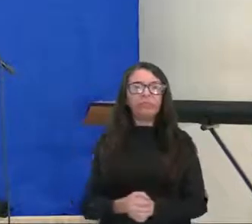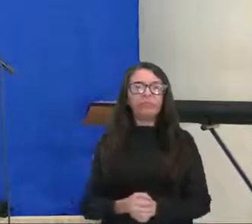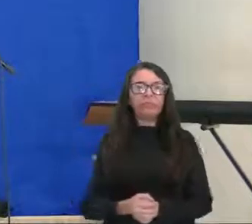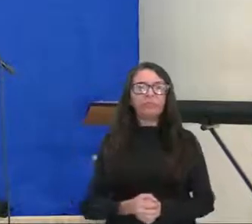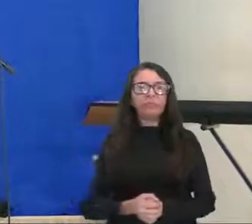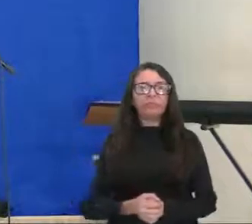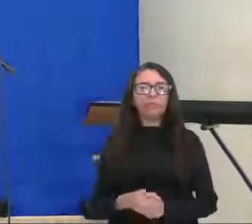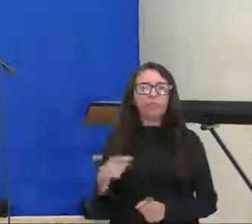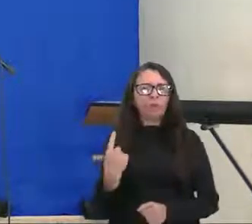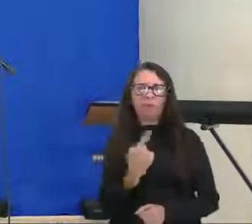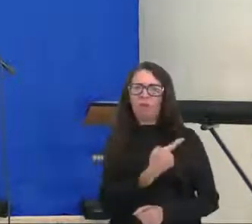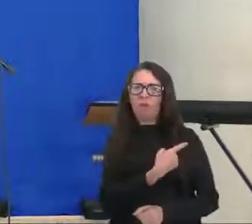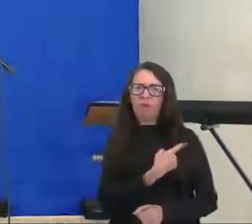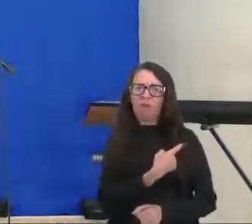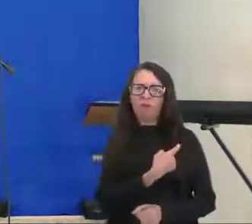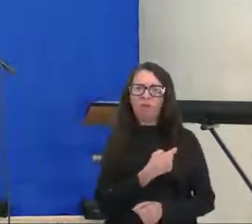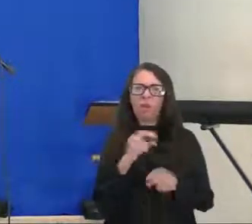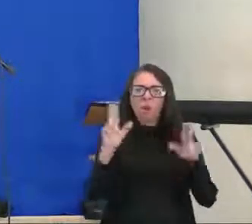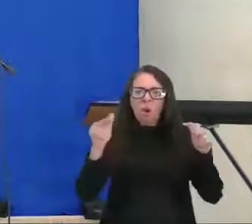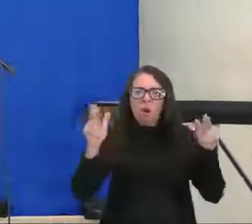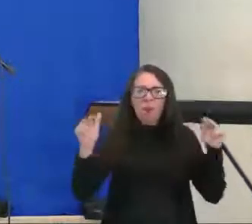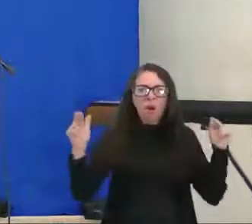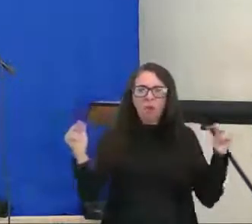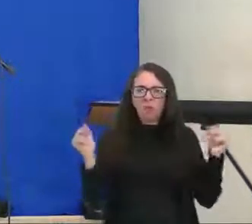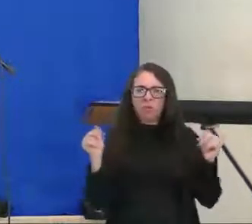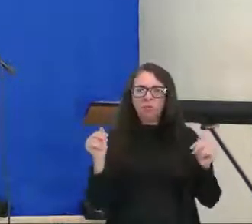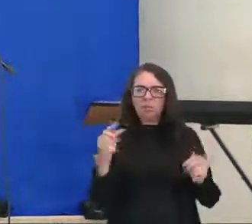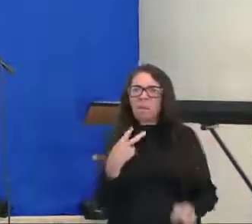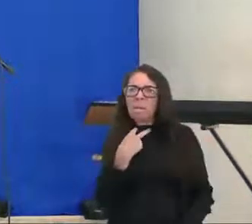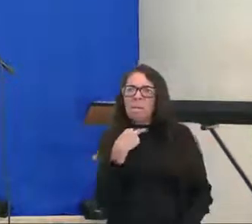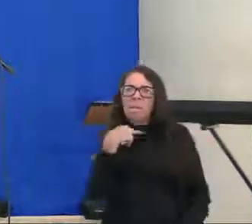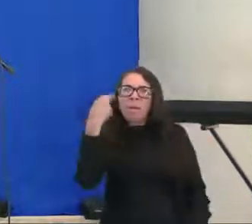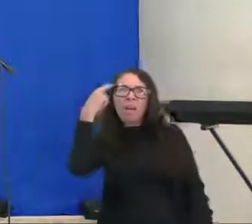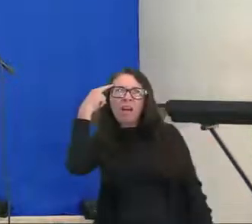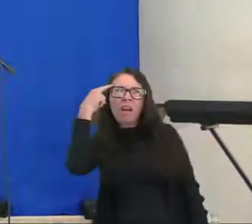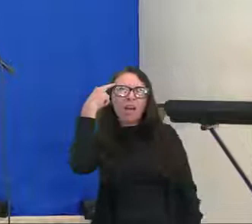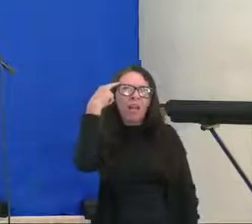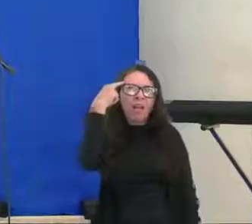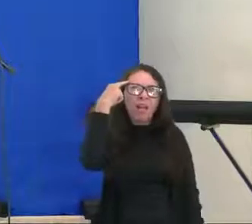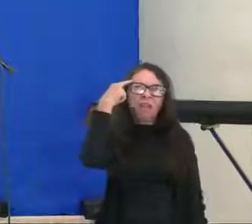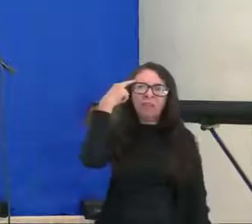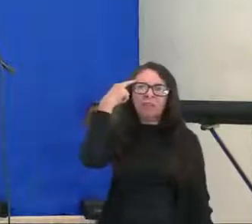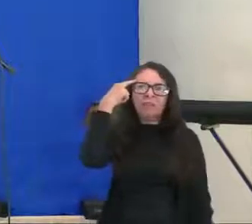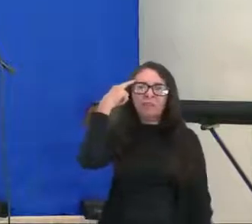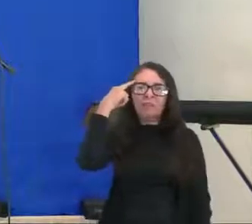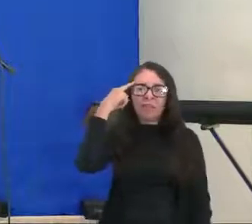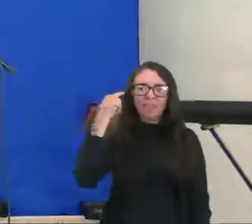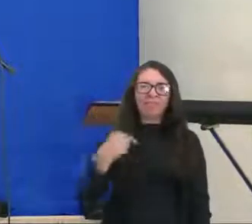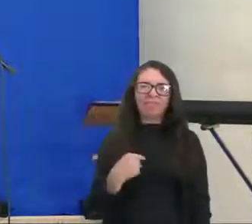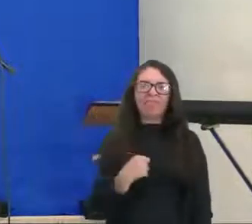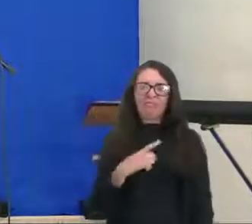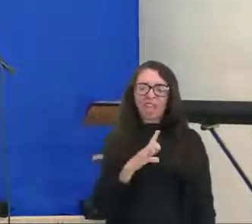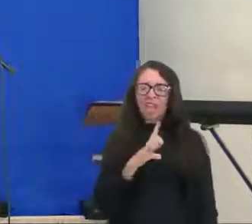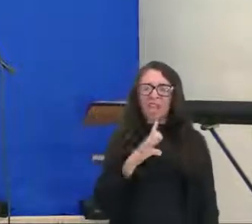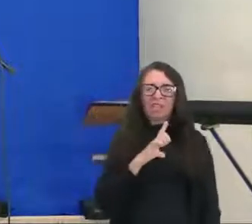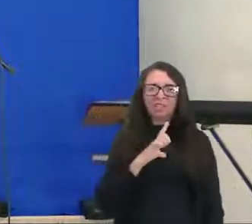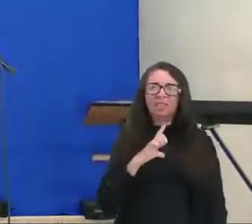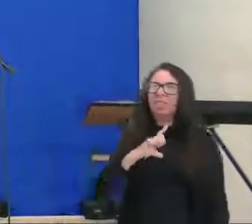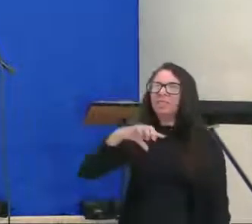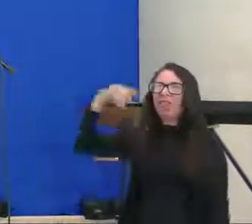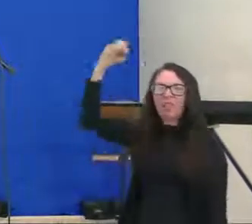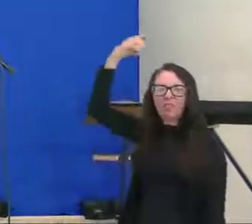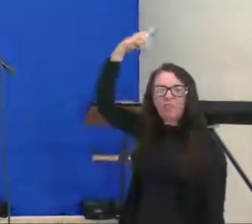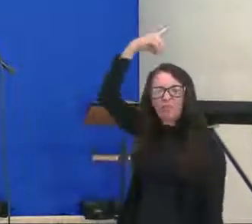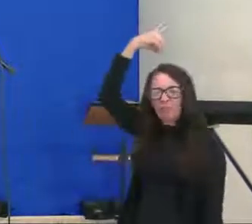mesmos, guardar isso conosco. Nós devemos compartilhar aquilo que o Espírito Santo